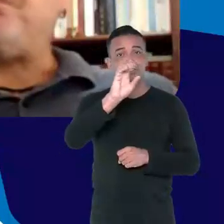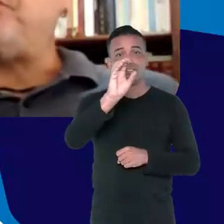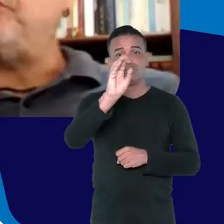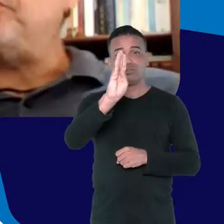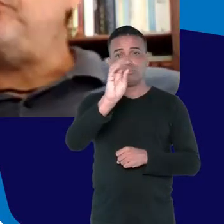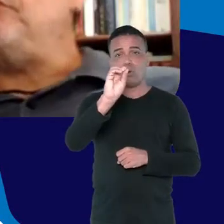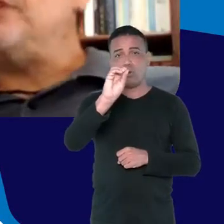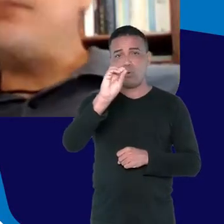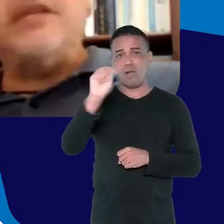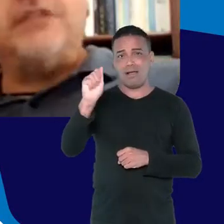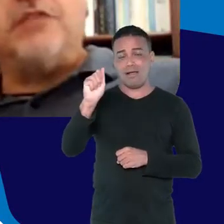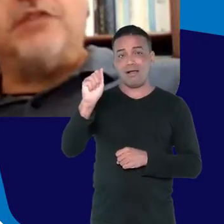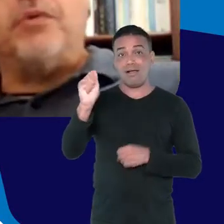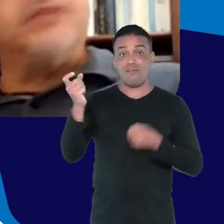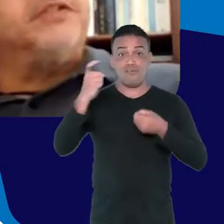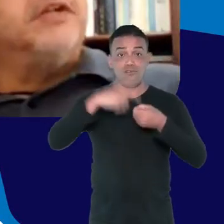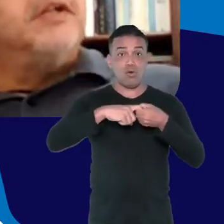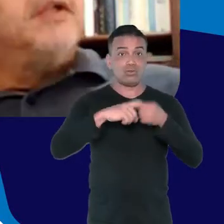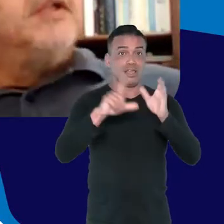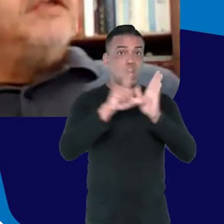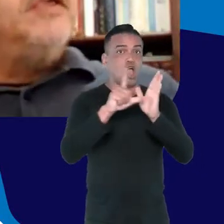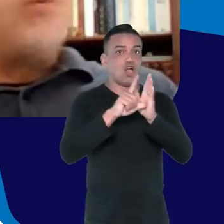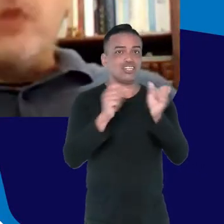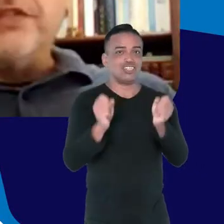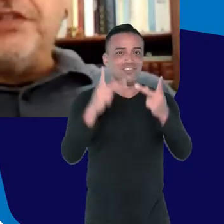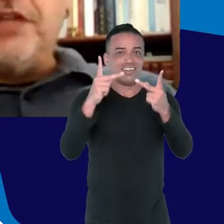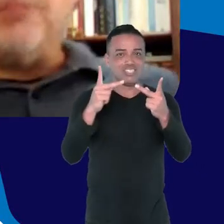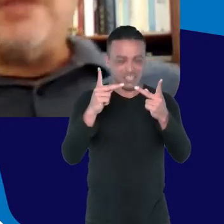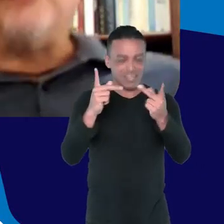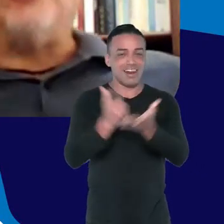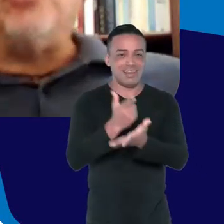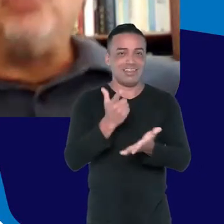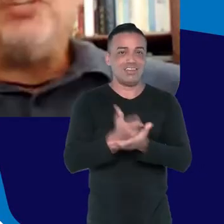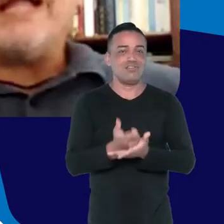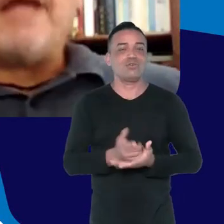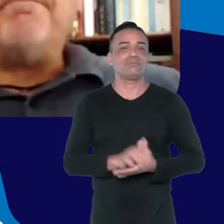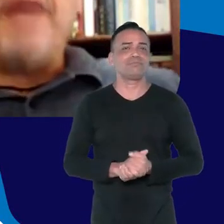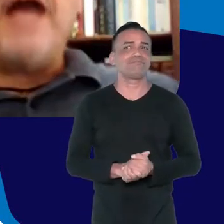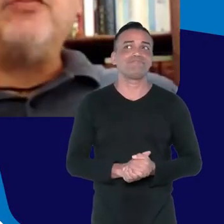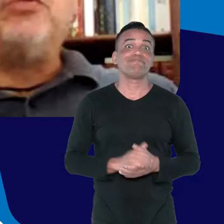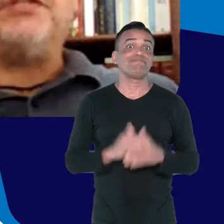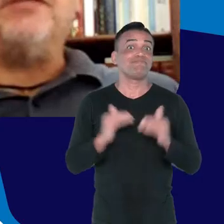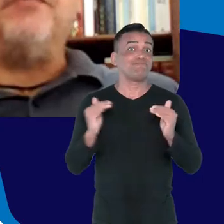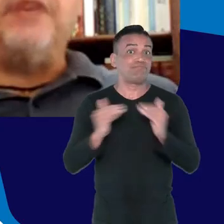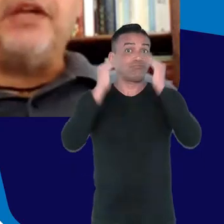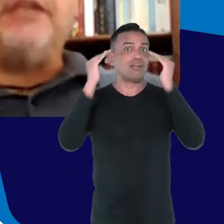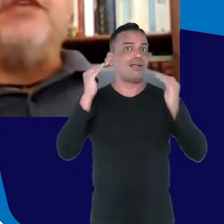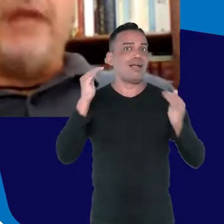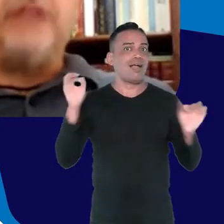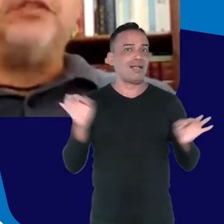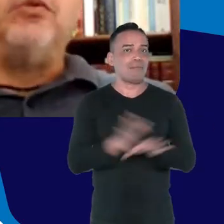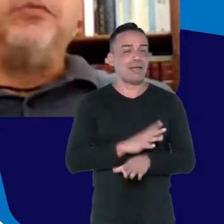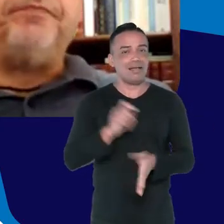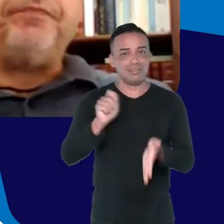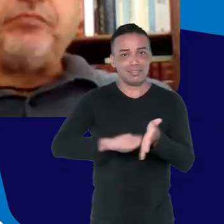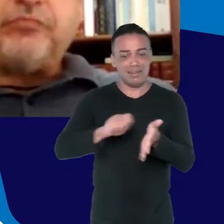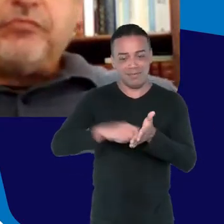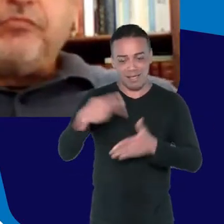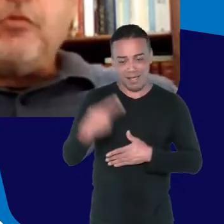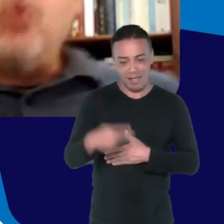livraria, 6 anos depois. E, coincidentemente, eu tinha acabado de escrever aqui no